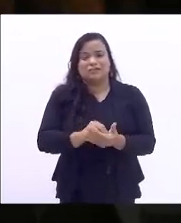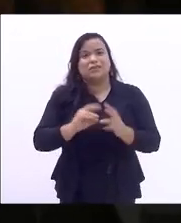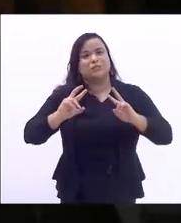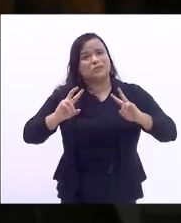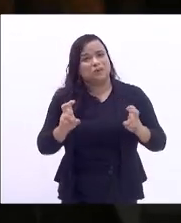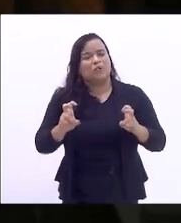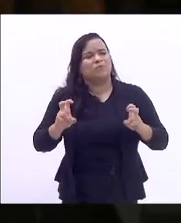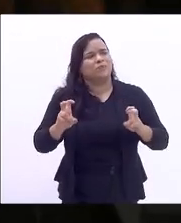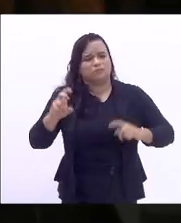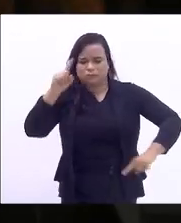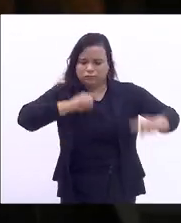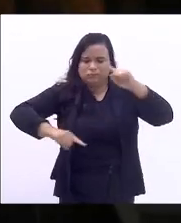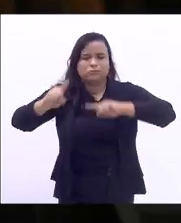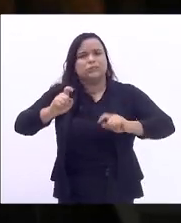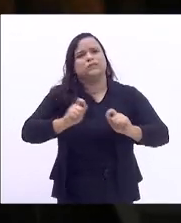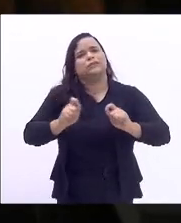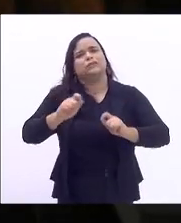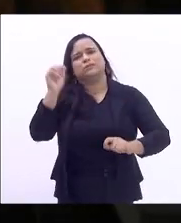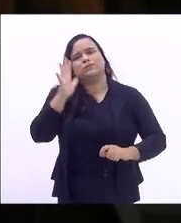economia nacional